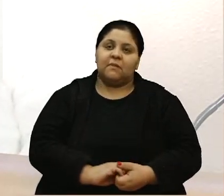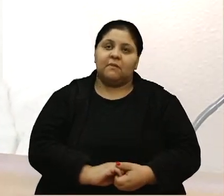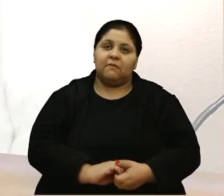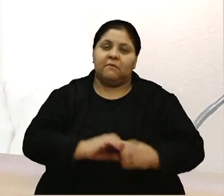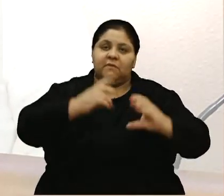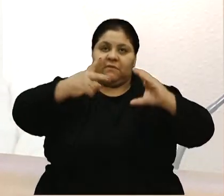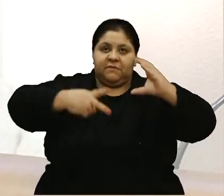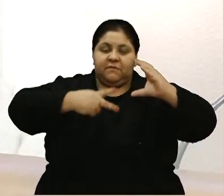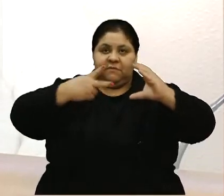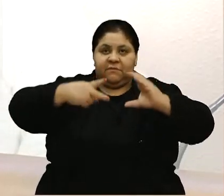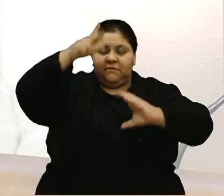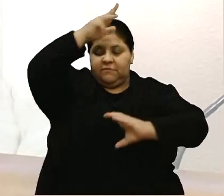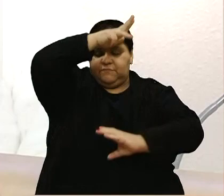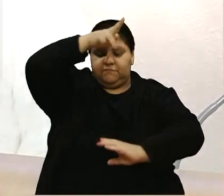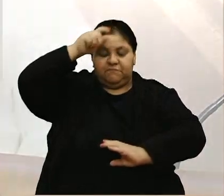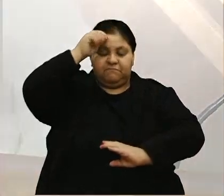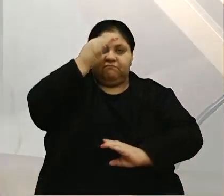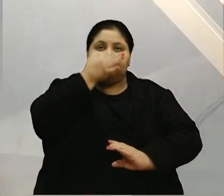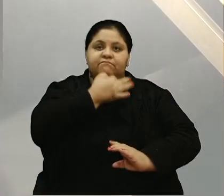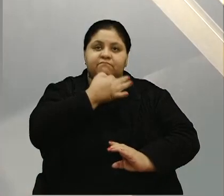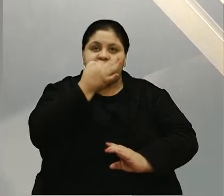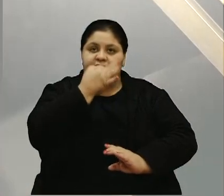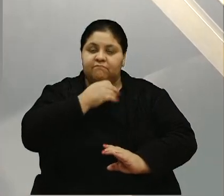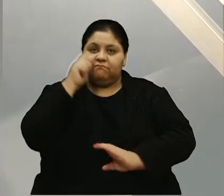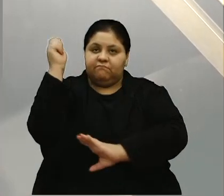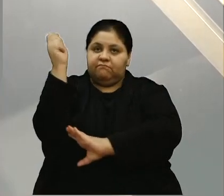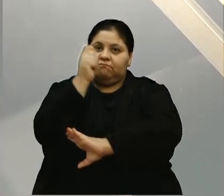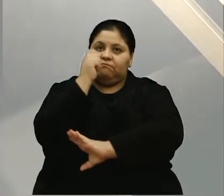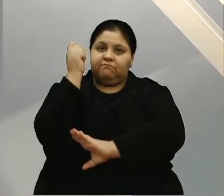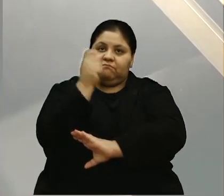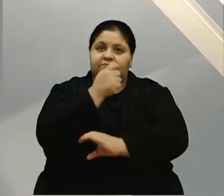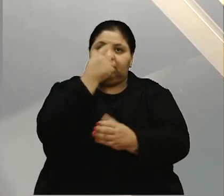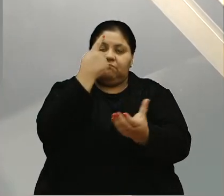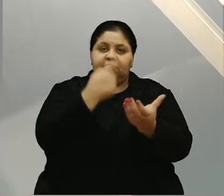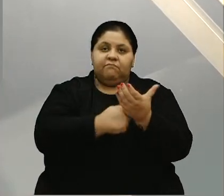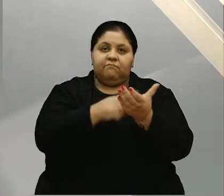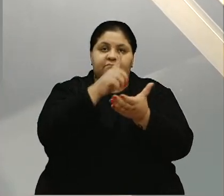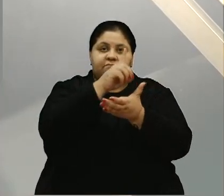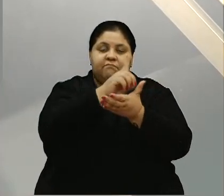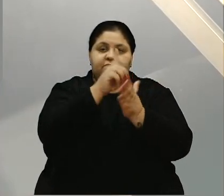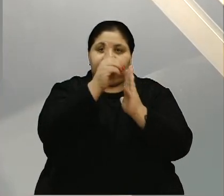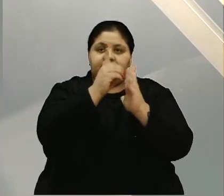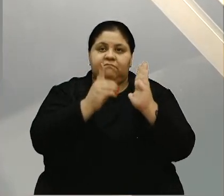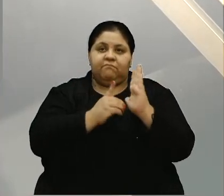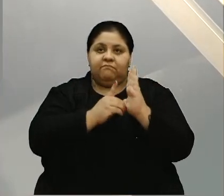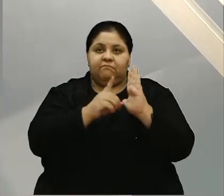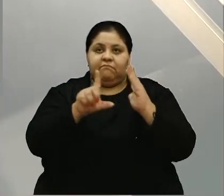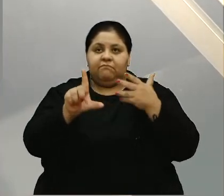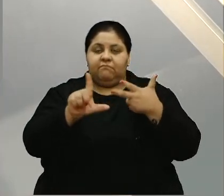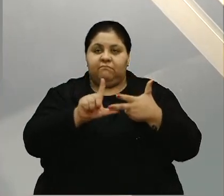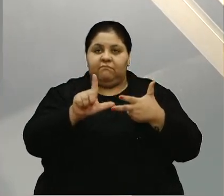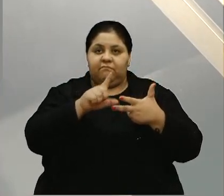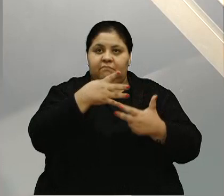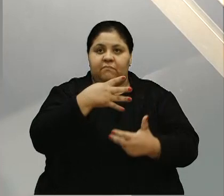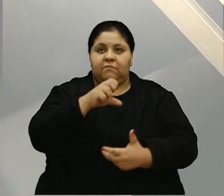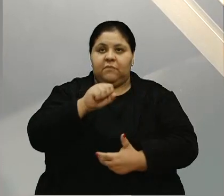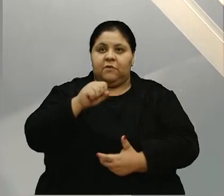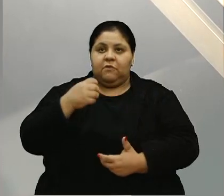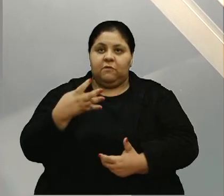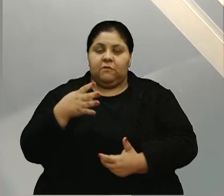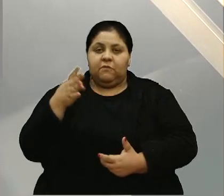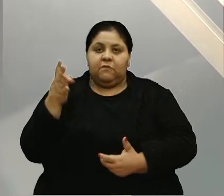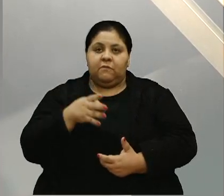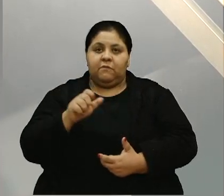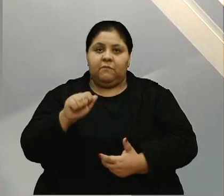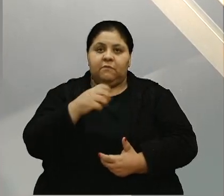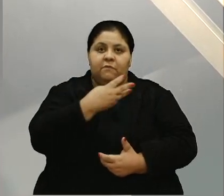A Câmara Municipal de Caxias do Sul, Rio Grande do Sul, de acordo com o Decreto Legislativo número 489/A, de 3